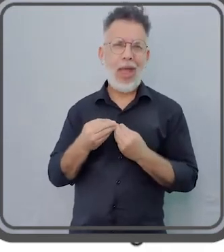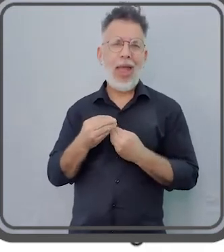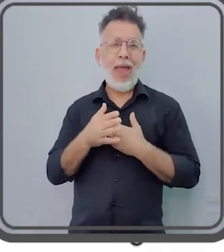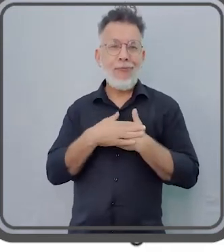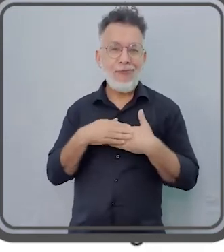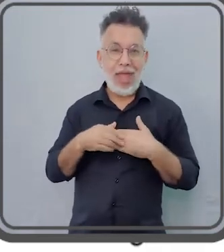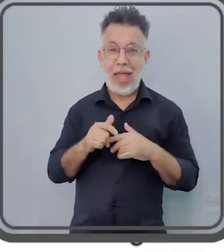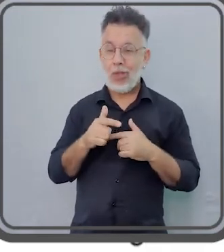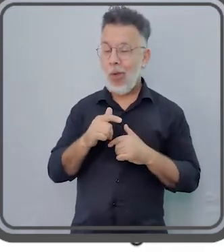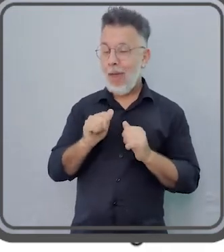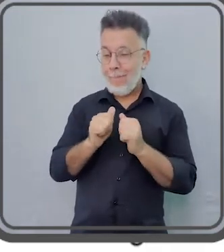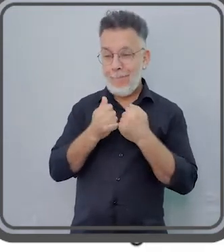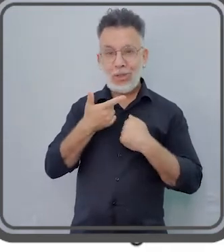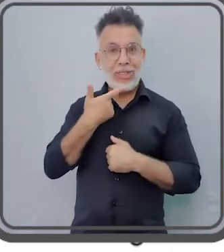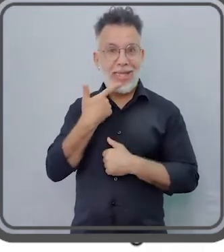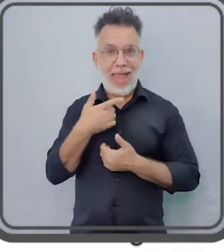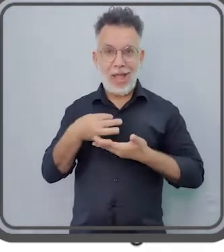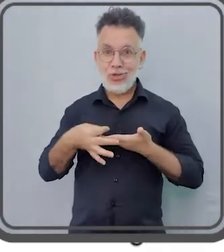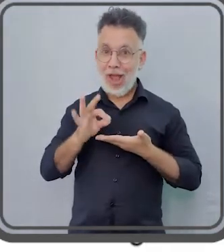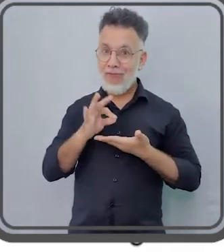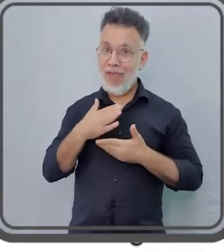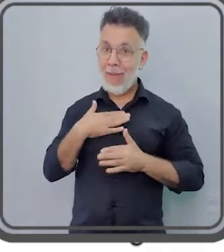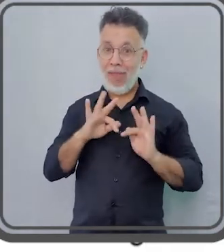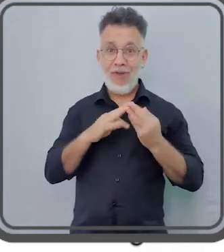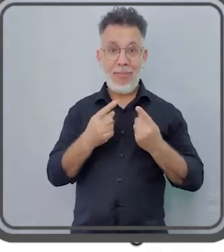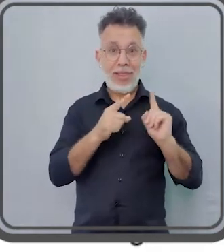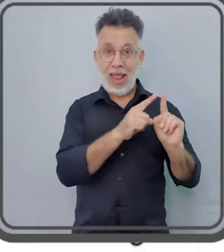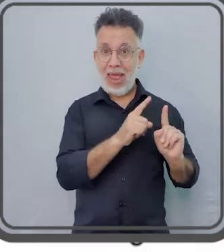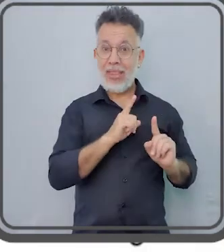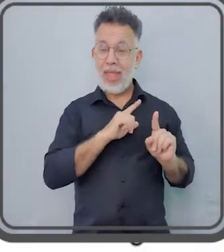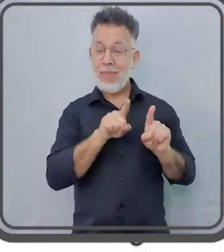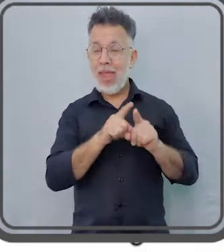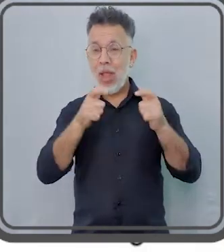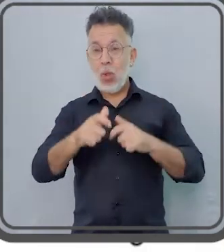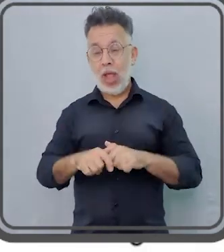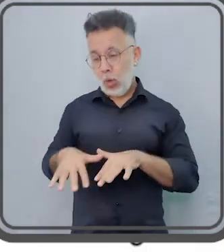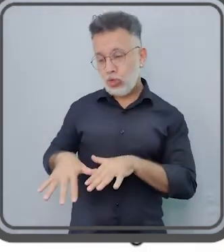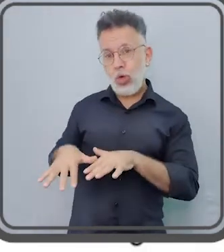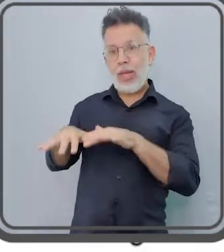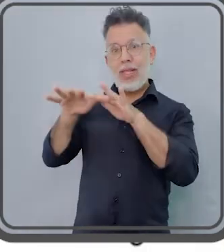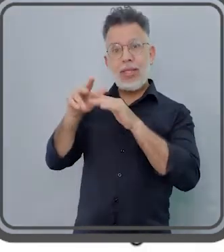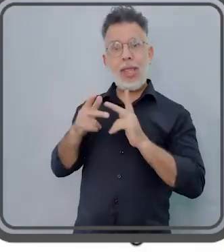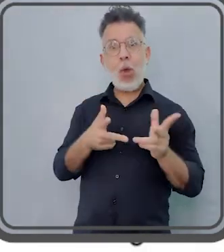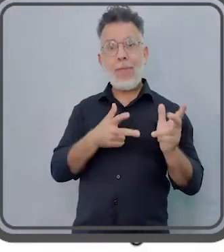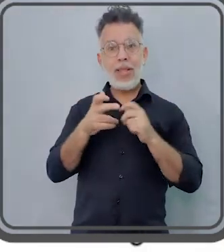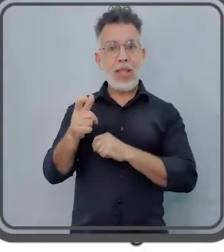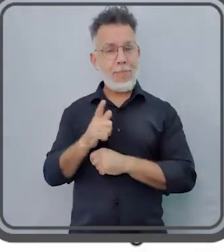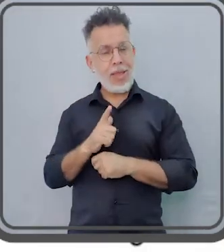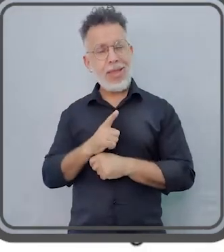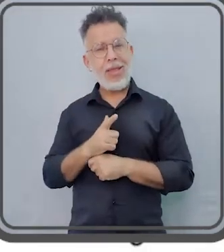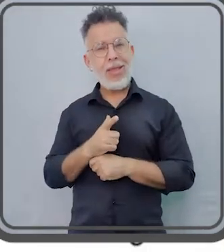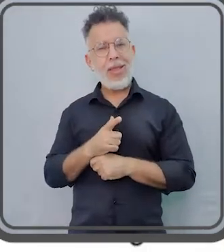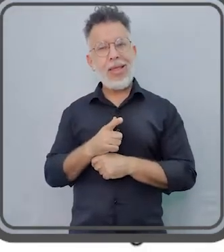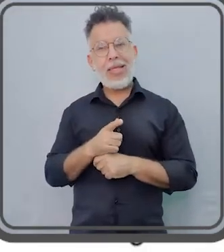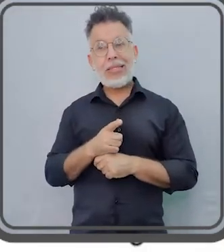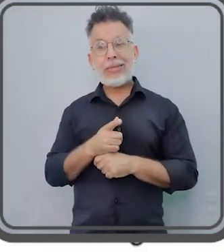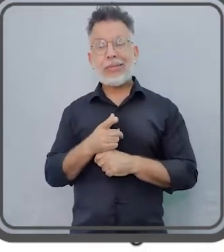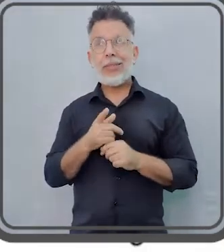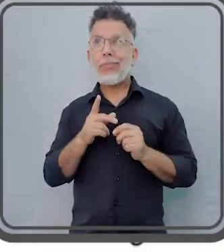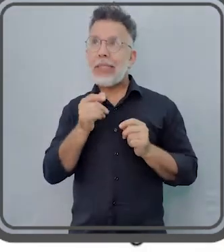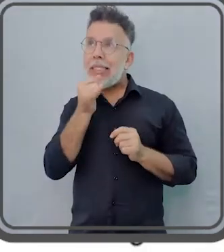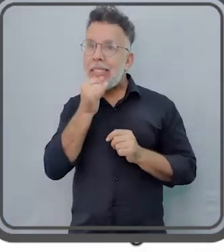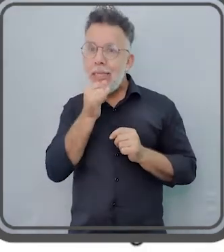coisas deliciosas, minha família está lá, é também o lugar onde eu cresci e que eu percebi, assim, uma certa caixinha para as mulheres, né? Não, isso você pode, se você não